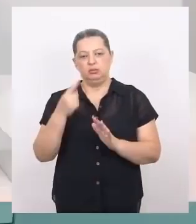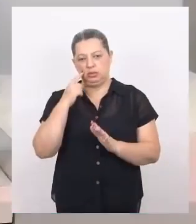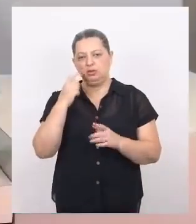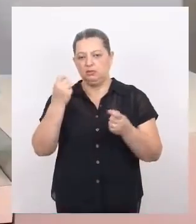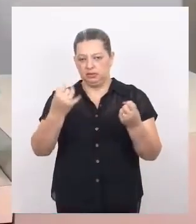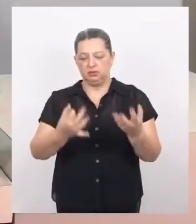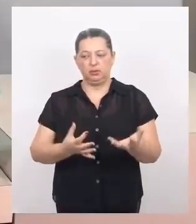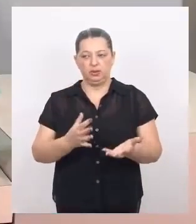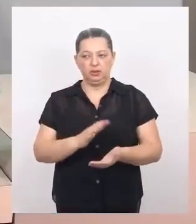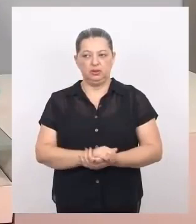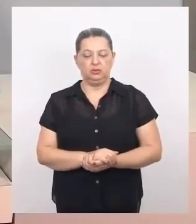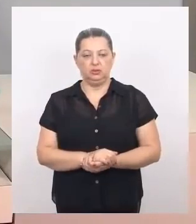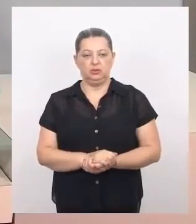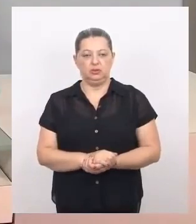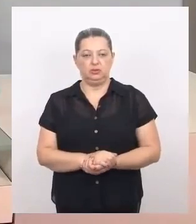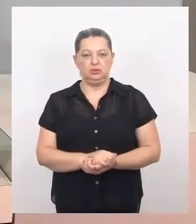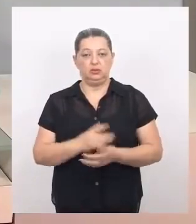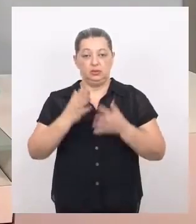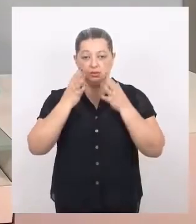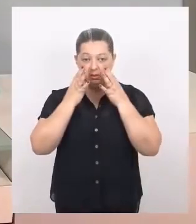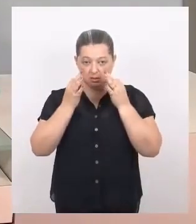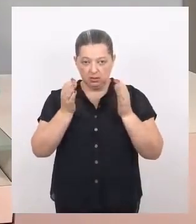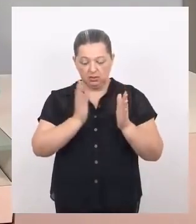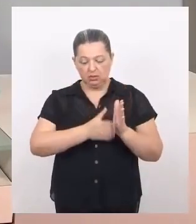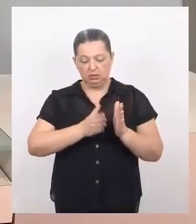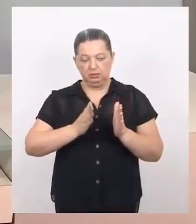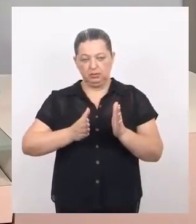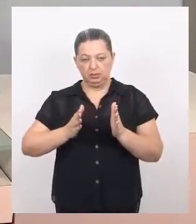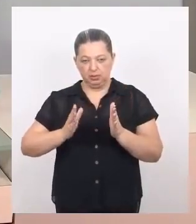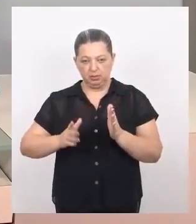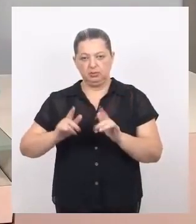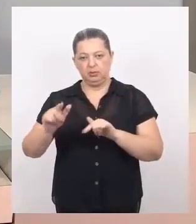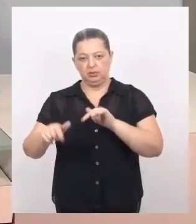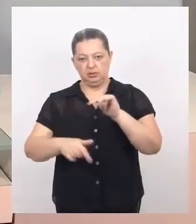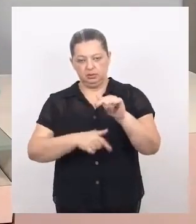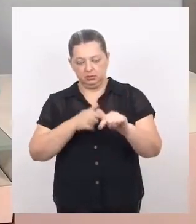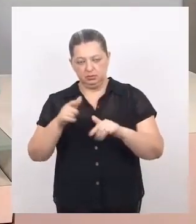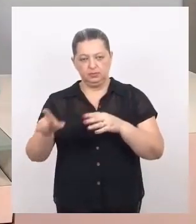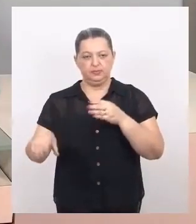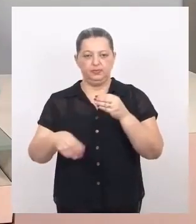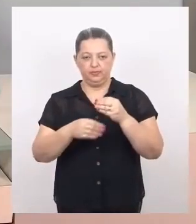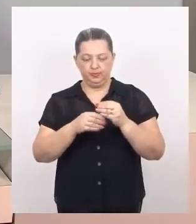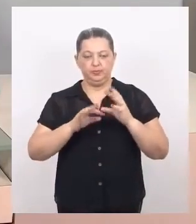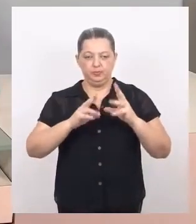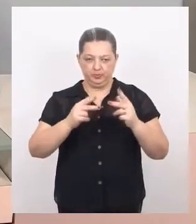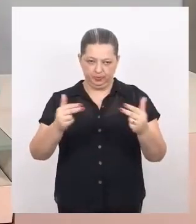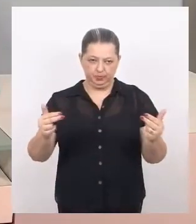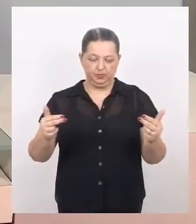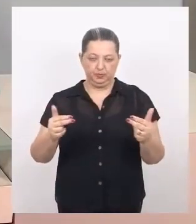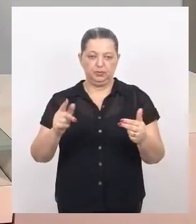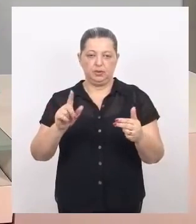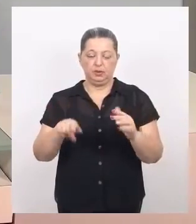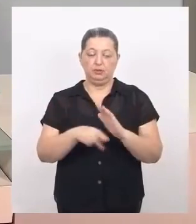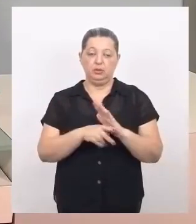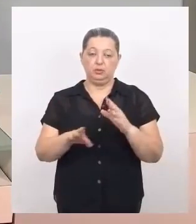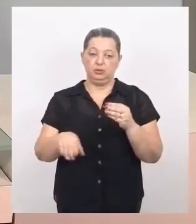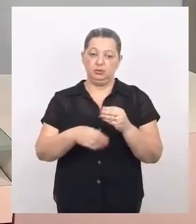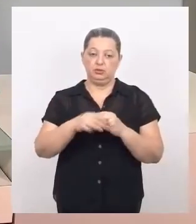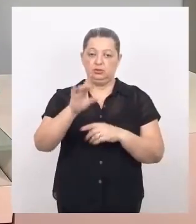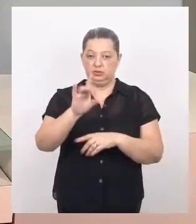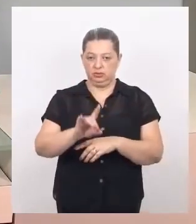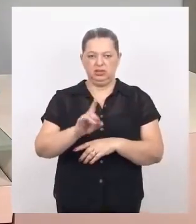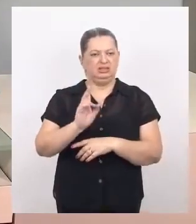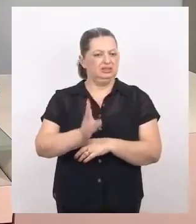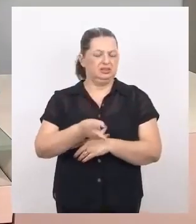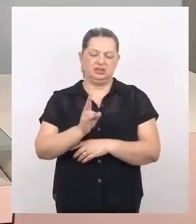gente prestar bastante atenção na ordem de constituição de jornada, carga suplementar e tudo mais, que isso é uma atribuição do diretor, como sempre